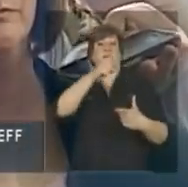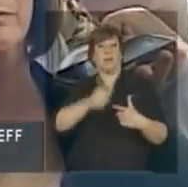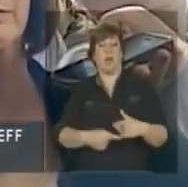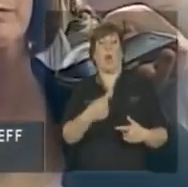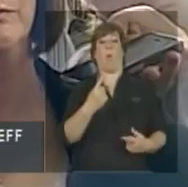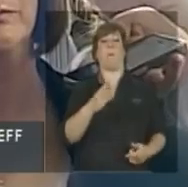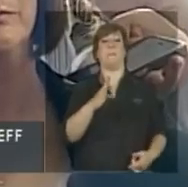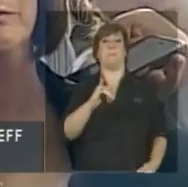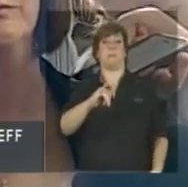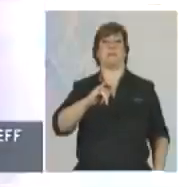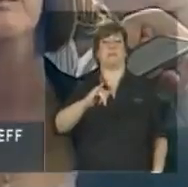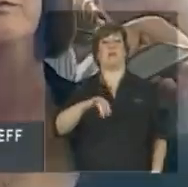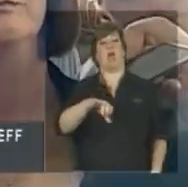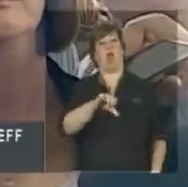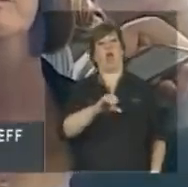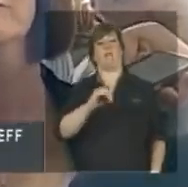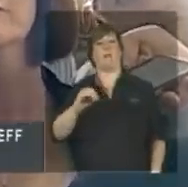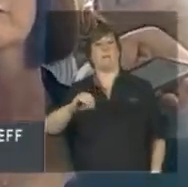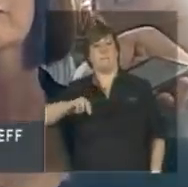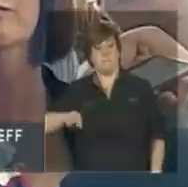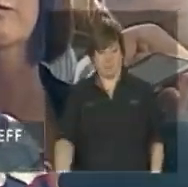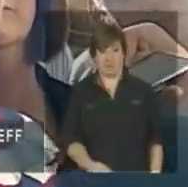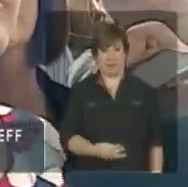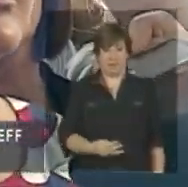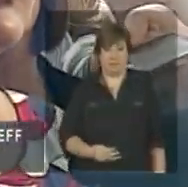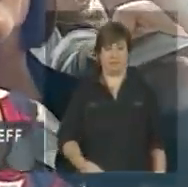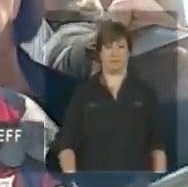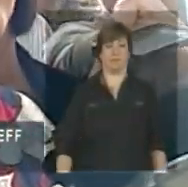e 900, né?